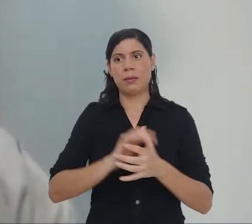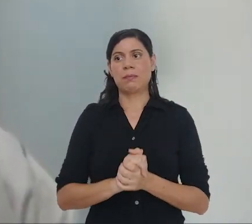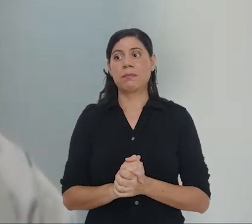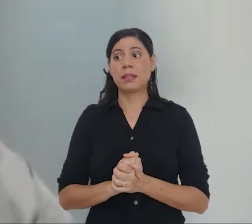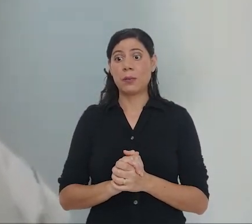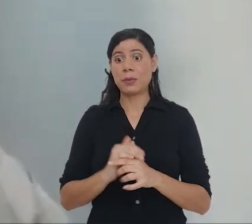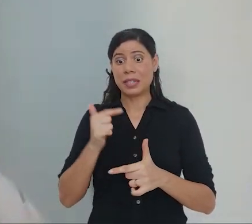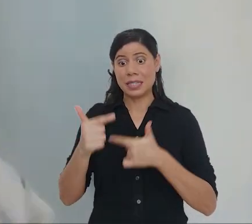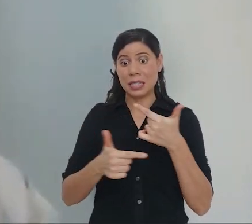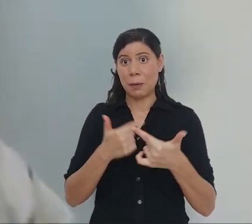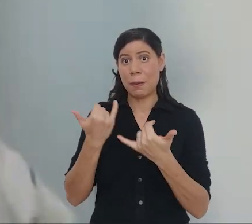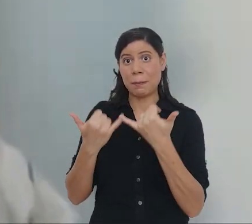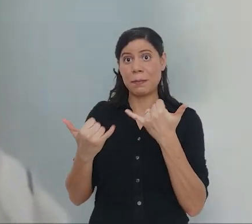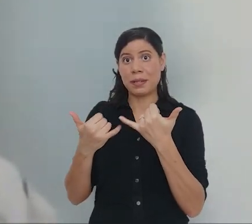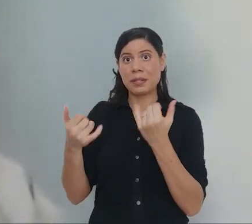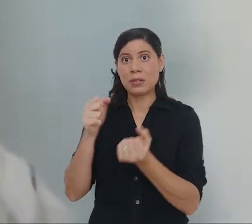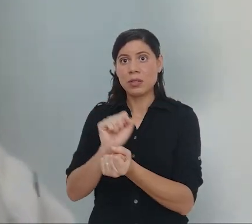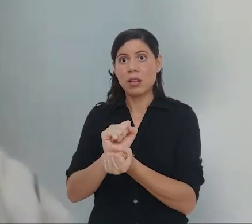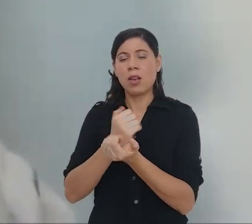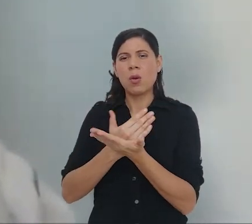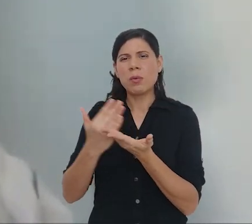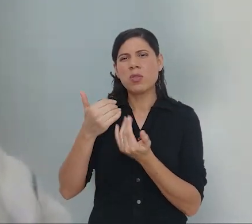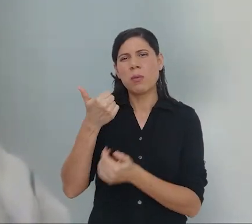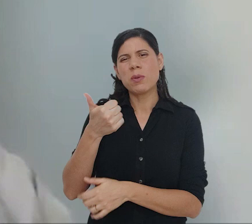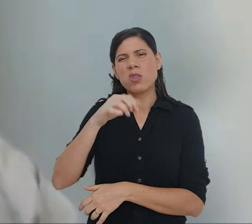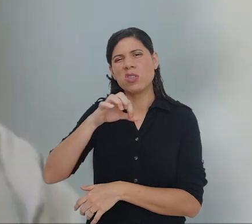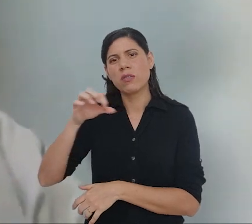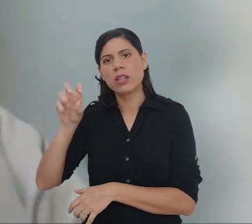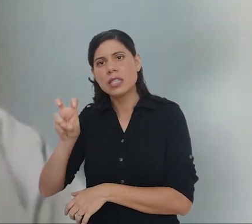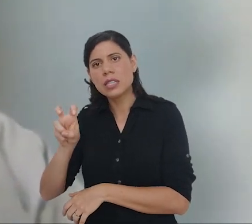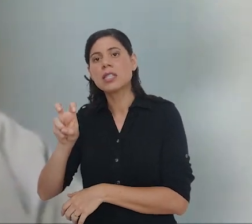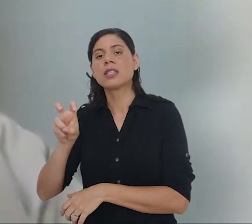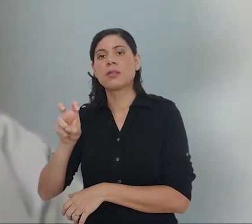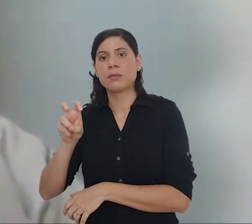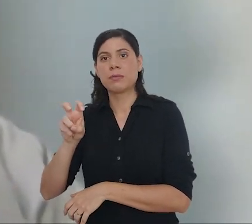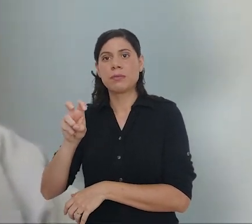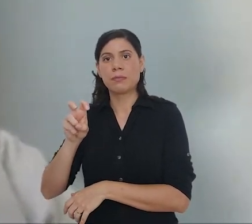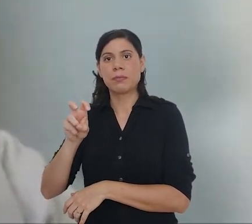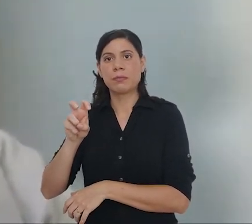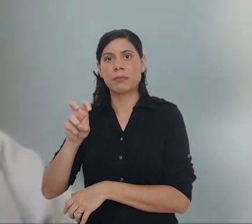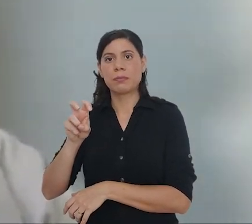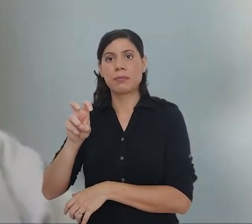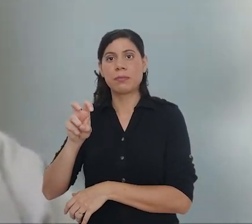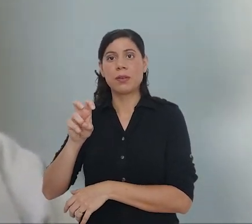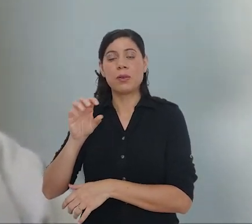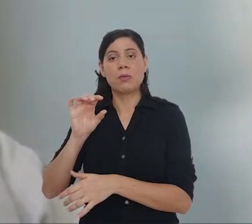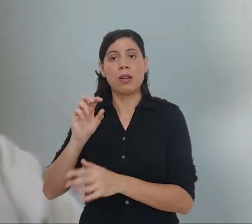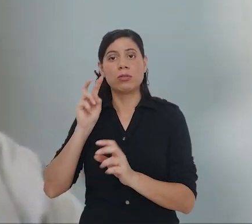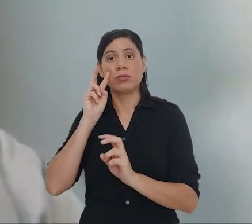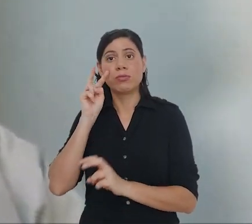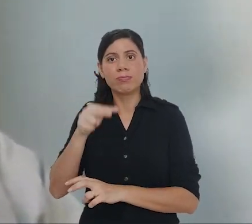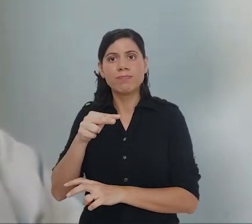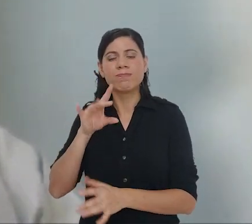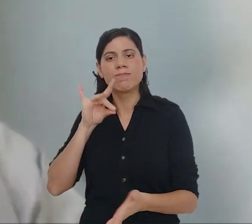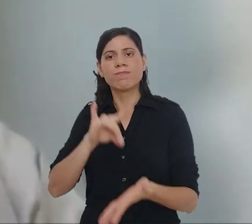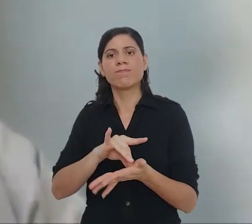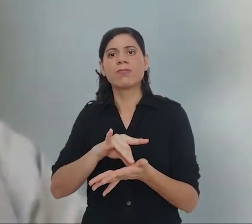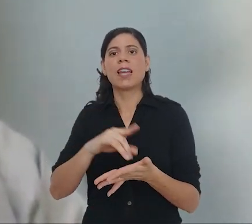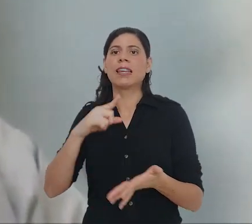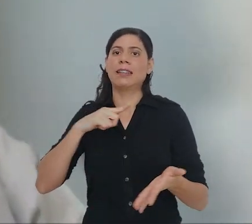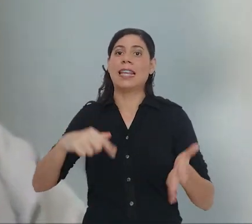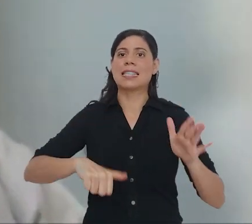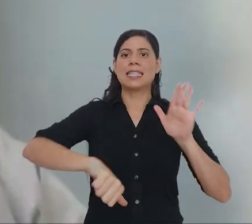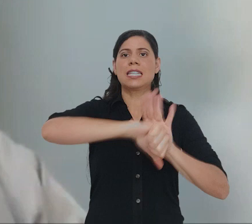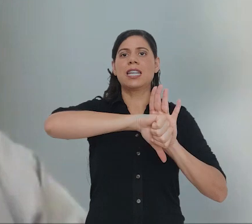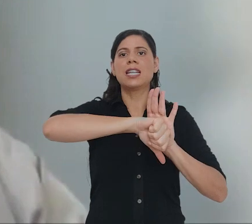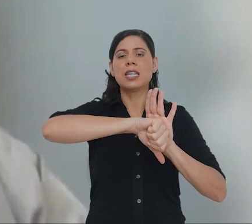análogo ao de escravo ele é tratado no Brasil desde 1995, quando foi assim reconhecida a existência do